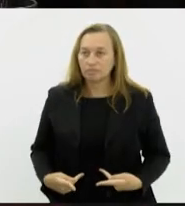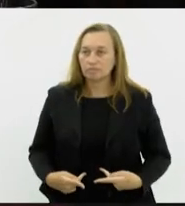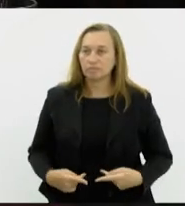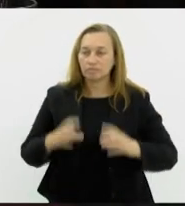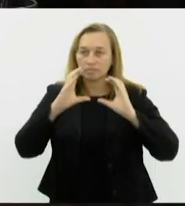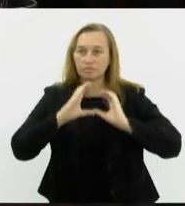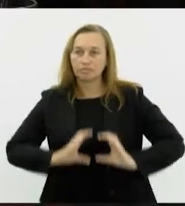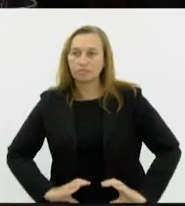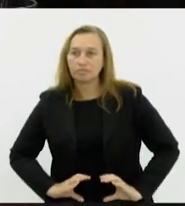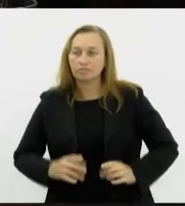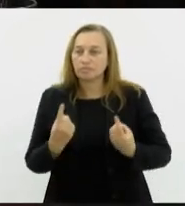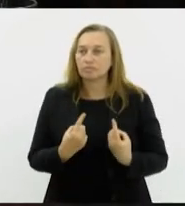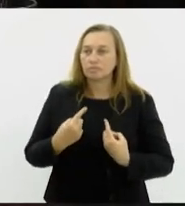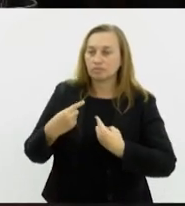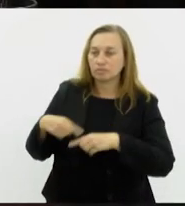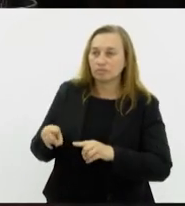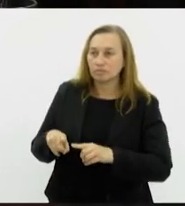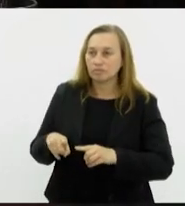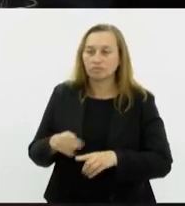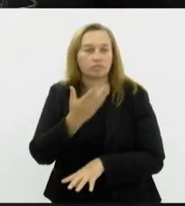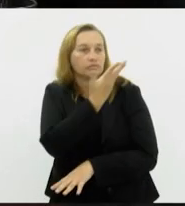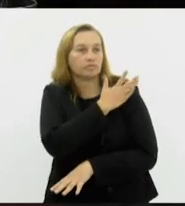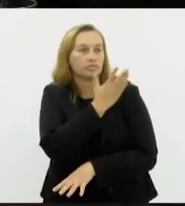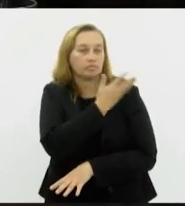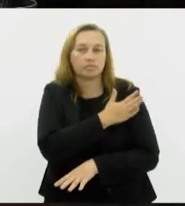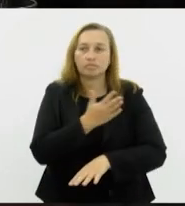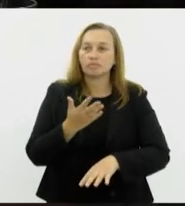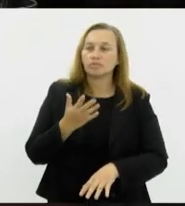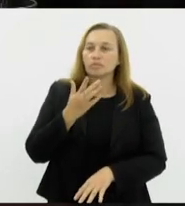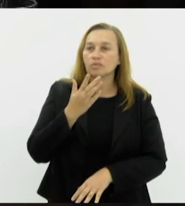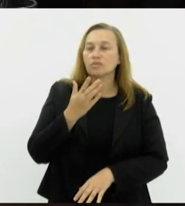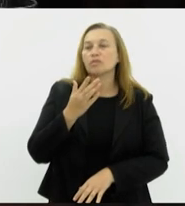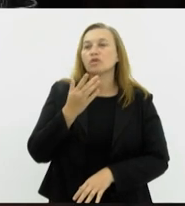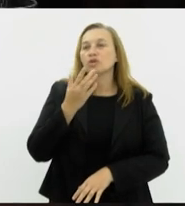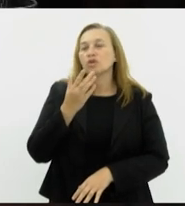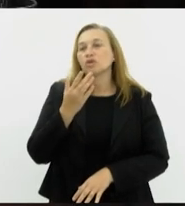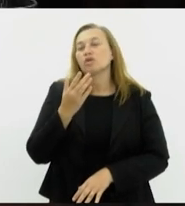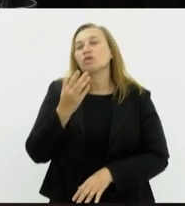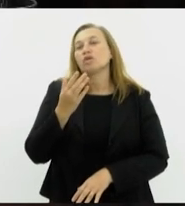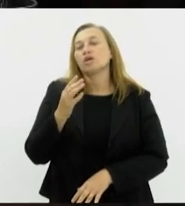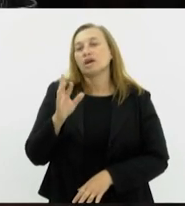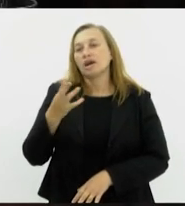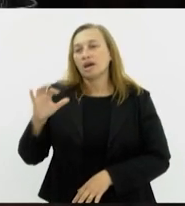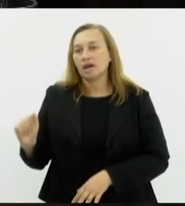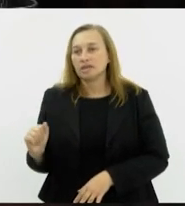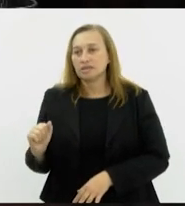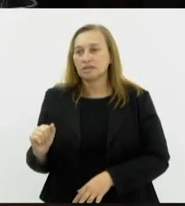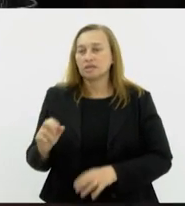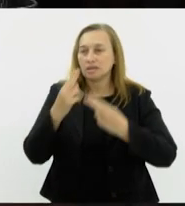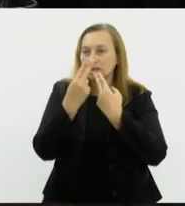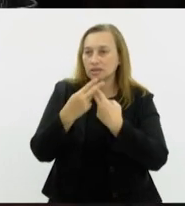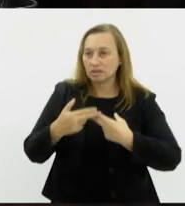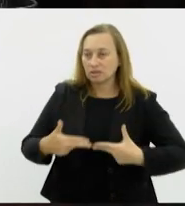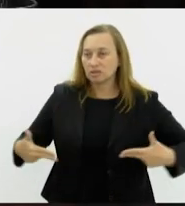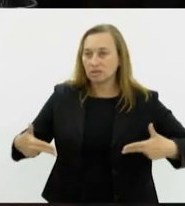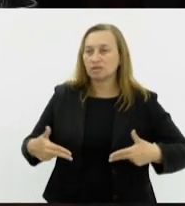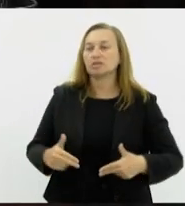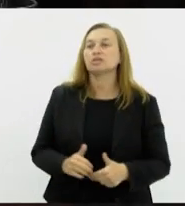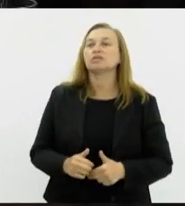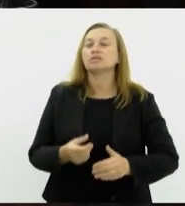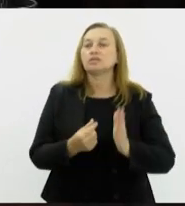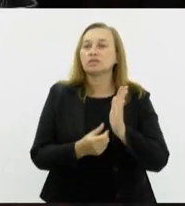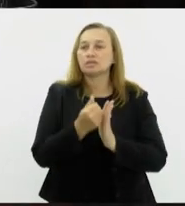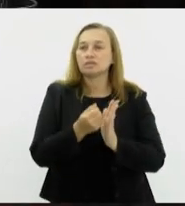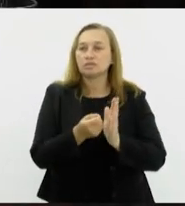de combate às discriminações e preconceito de raça, cor, etnia, religião e procedência nacional e de orçamento,